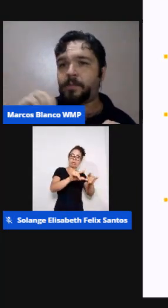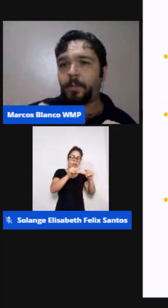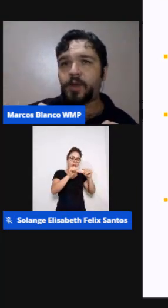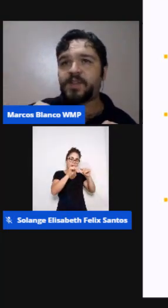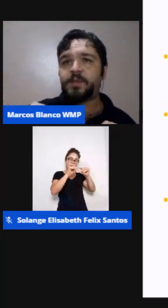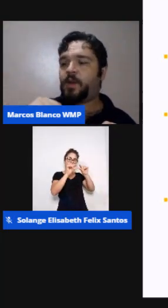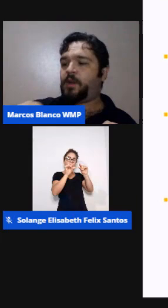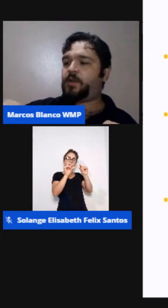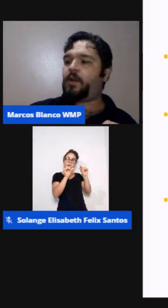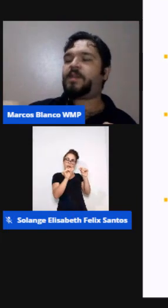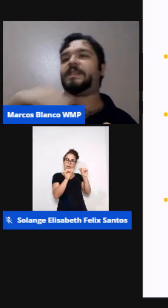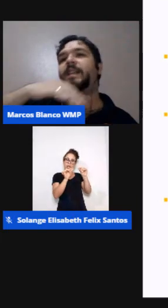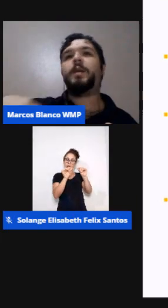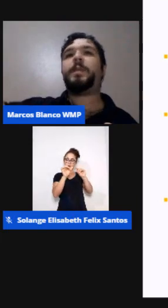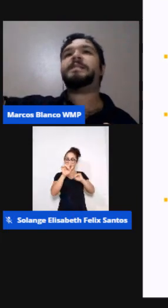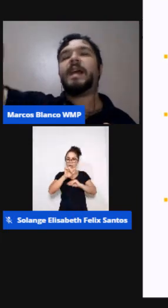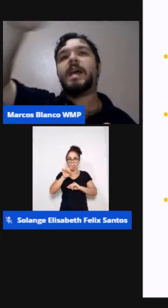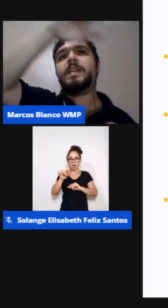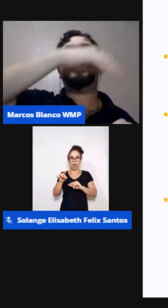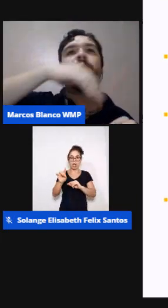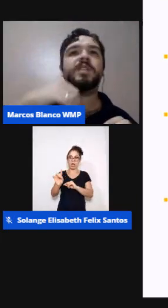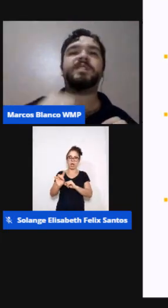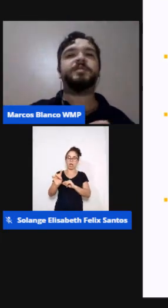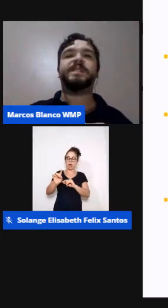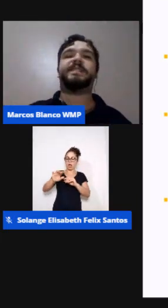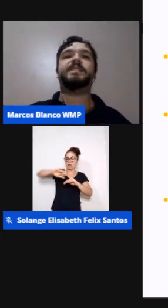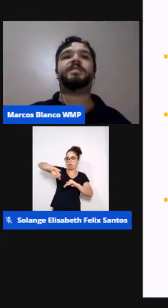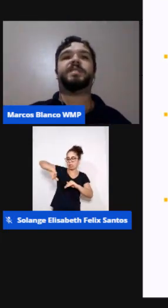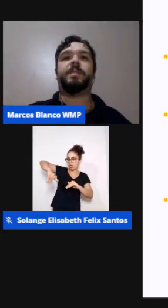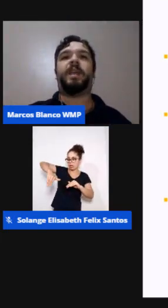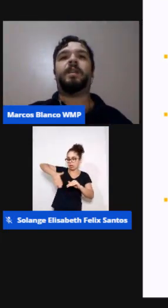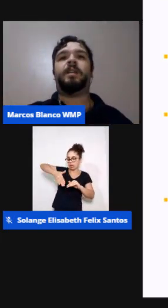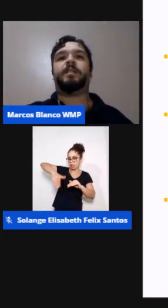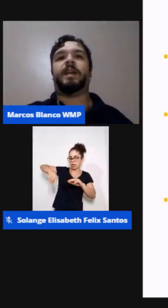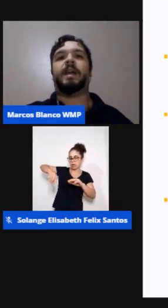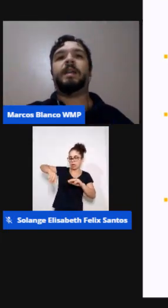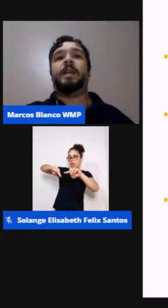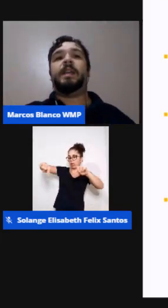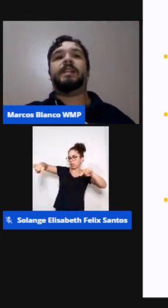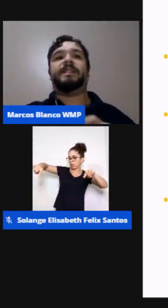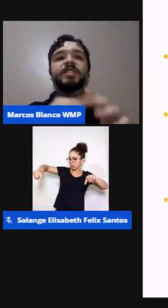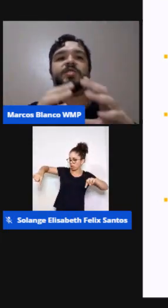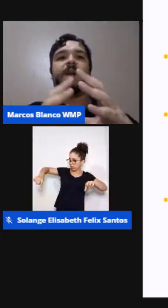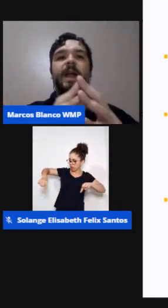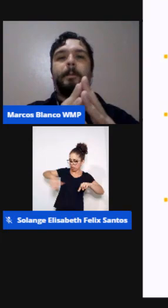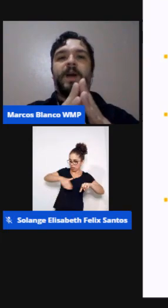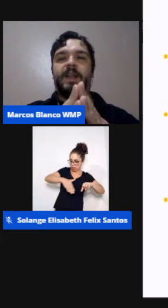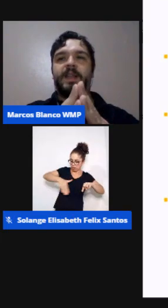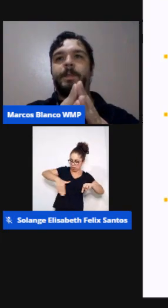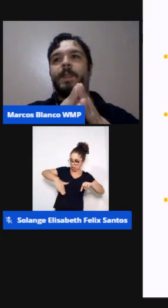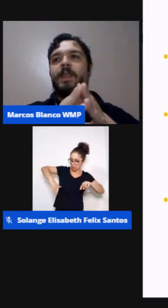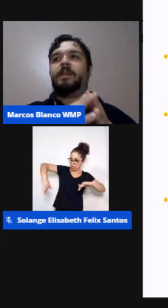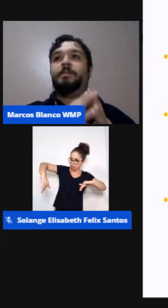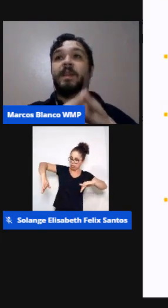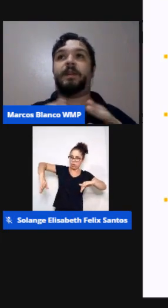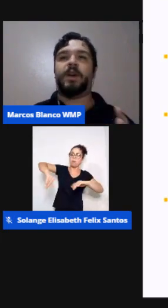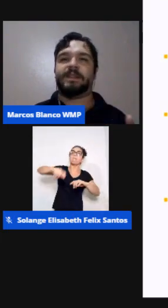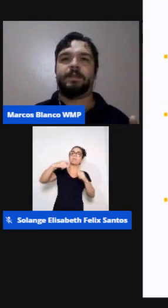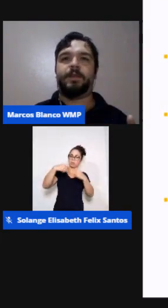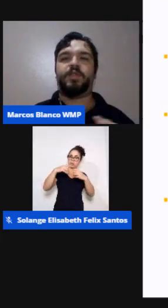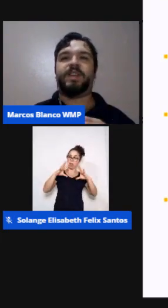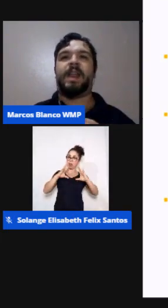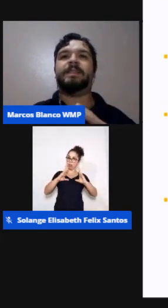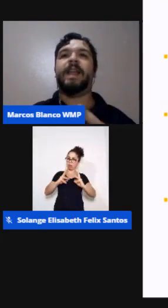na lateral, ali, próximo. Então, o que acontece? Você tem que passar esponja nas piscinas também. Tá? Existe uma campanha